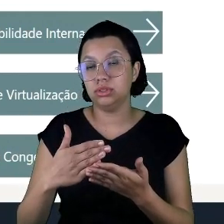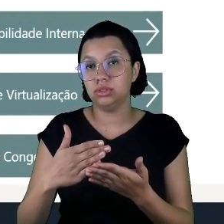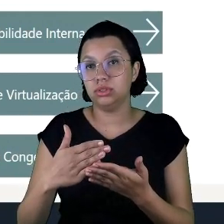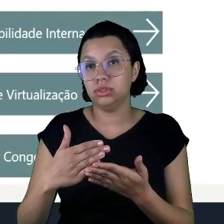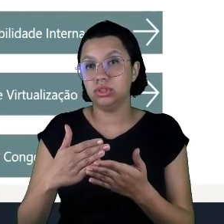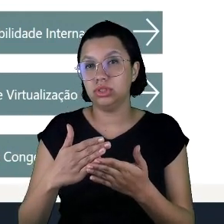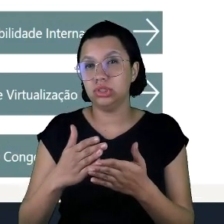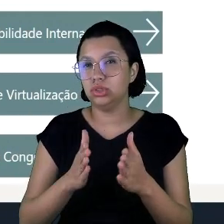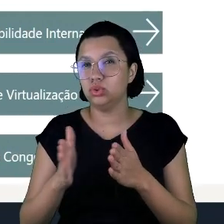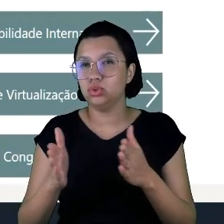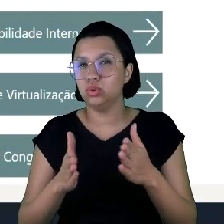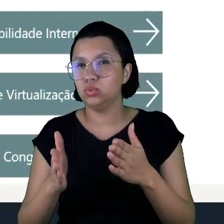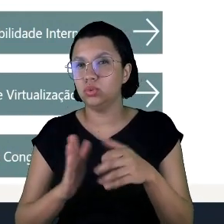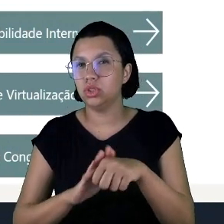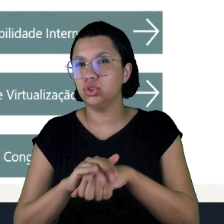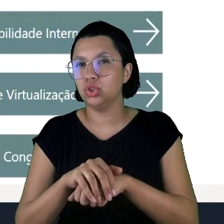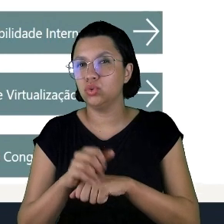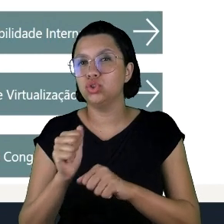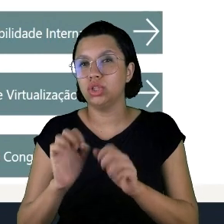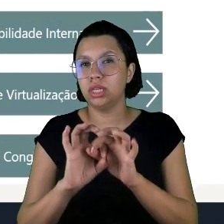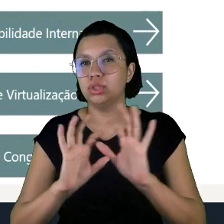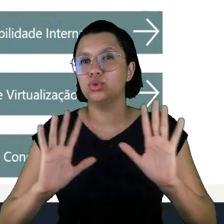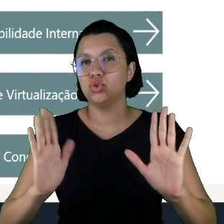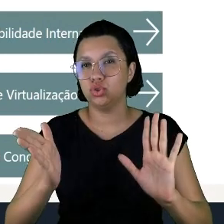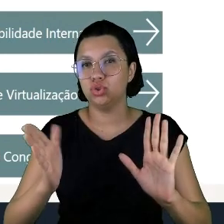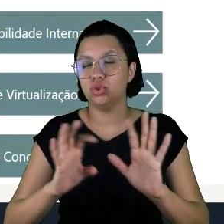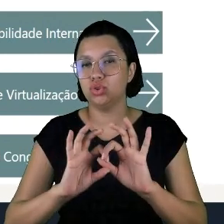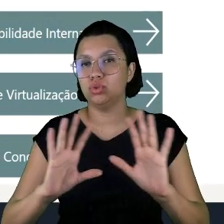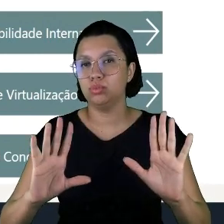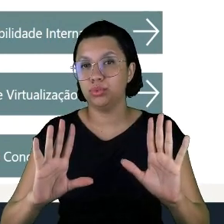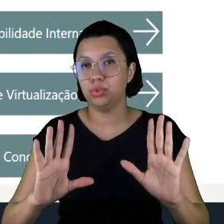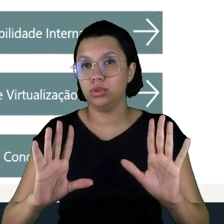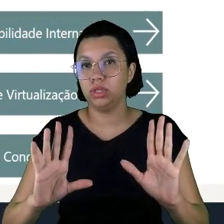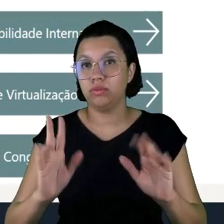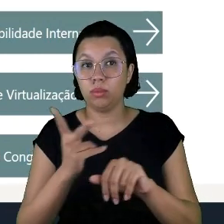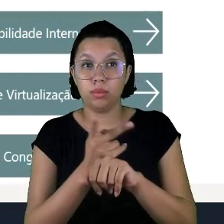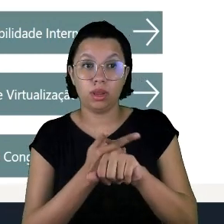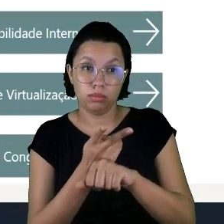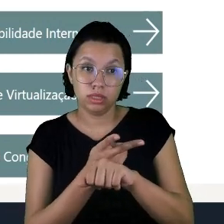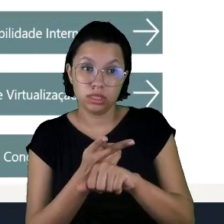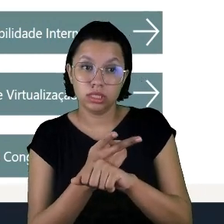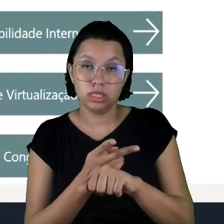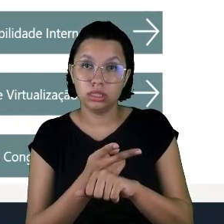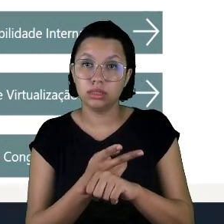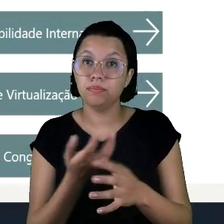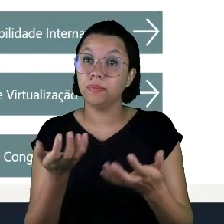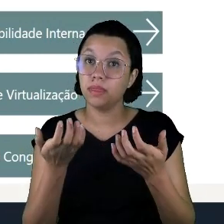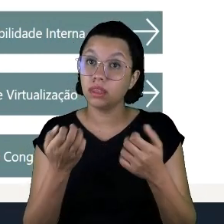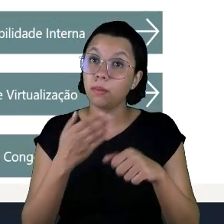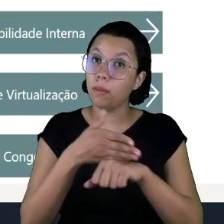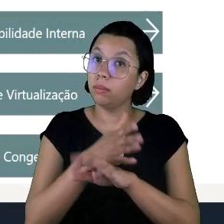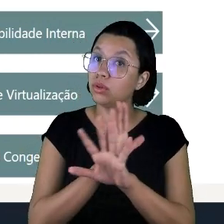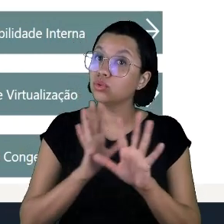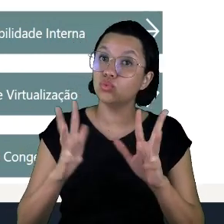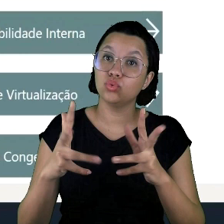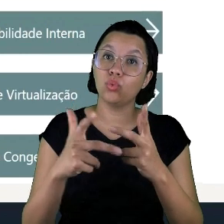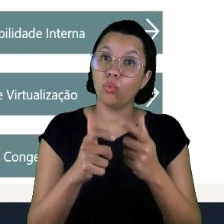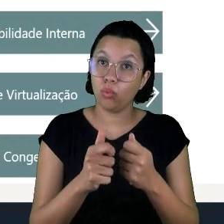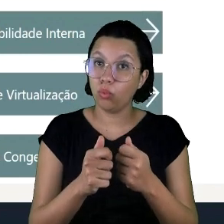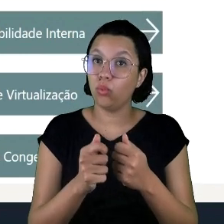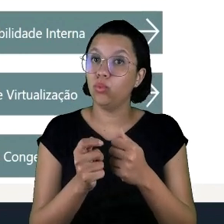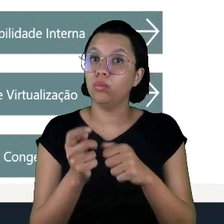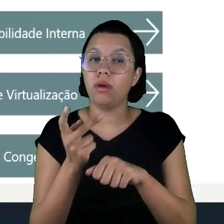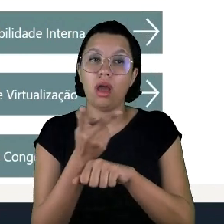de amanhã, durante a noite já vai estar disponível para consulta. Contamos com a participação